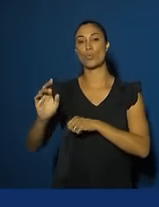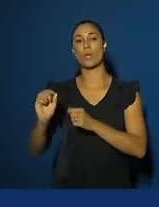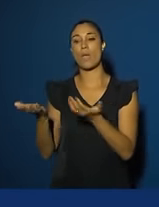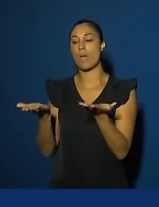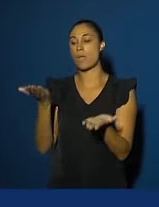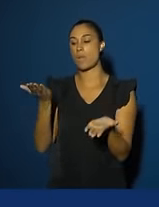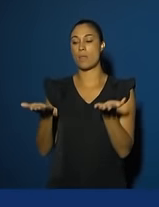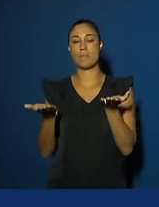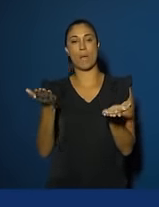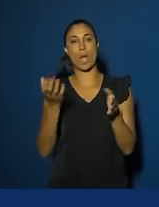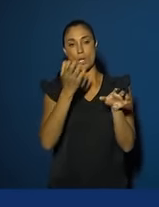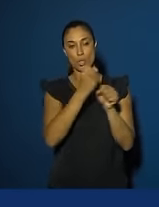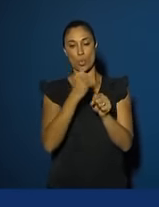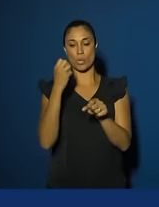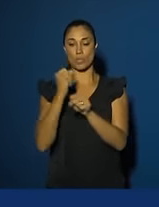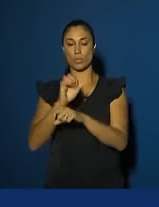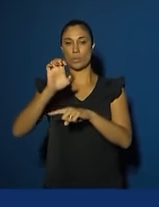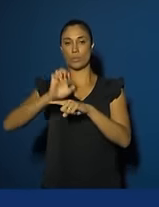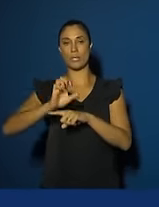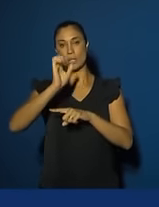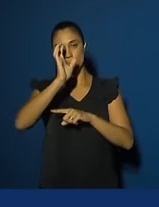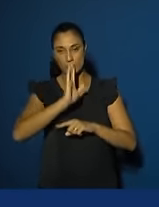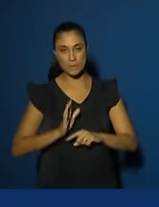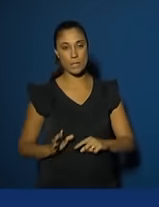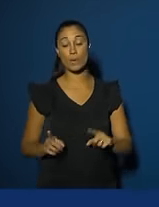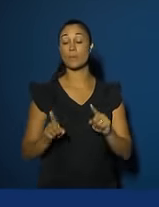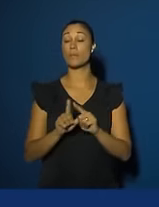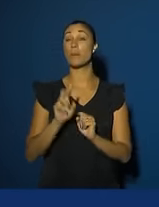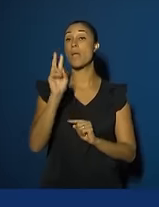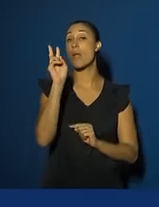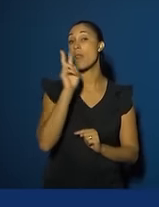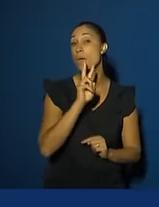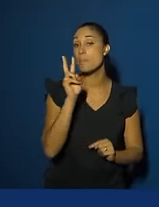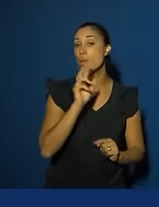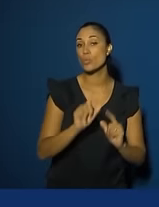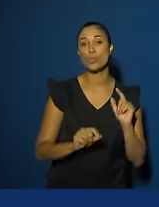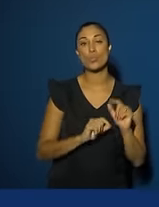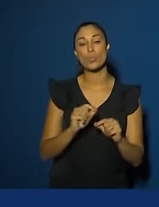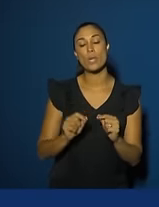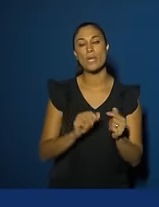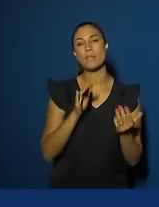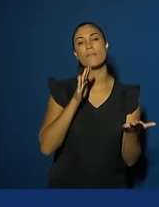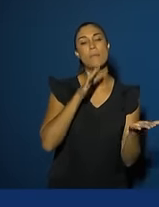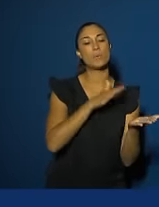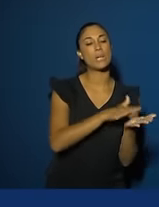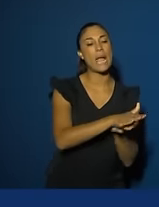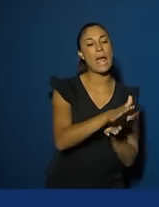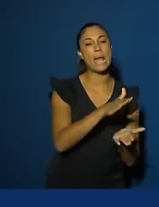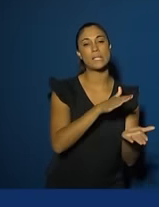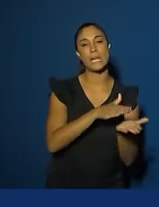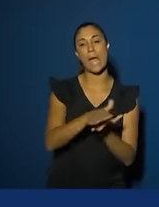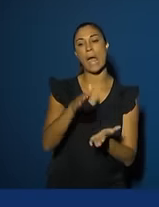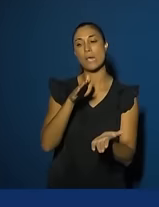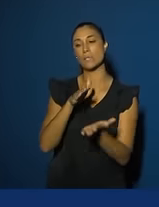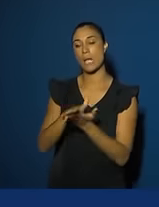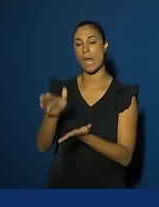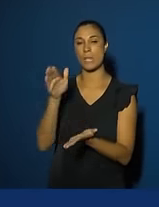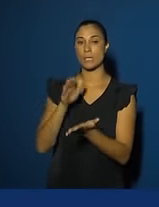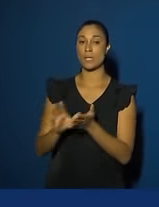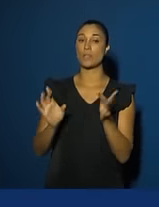equilibrar as contas do estado brasileiro lembrando que uma série de gastos que foram